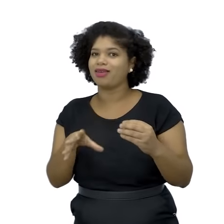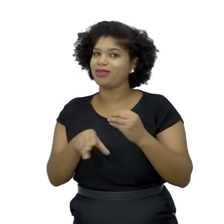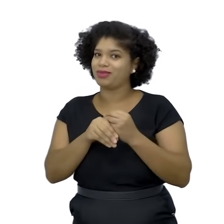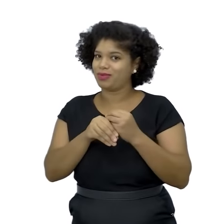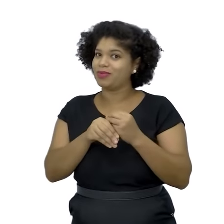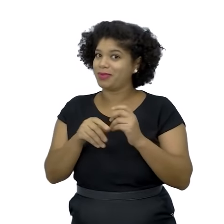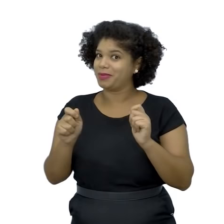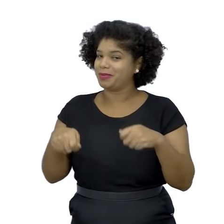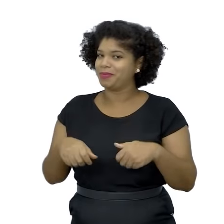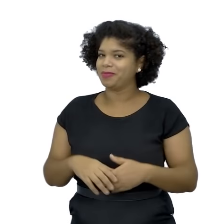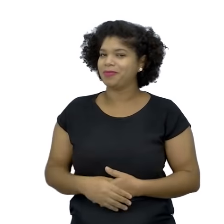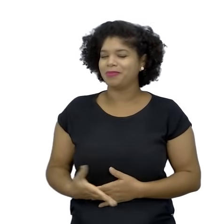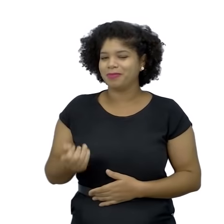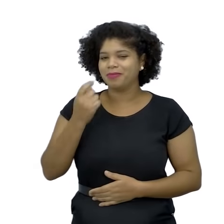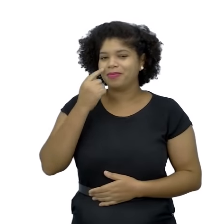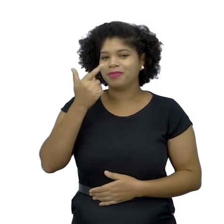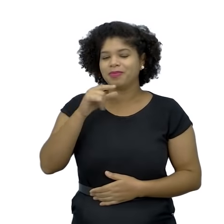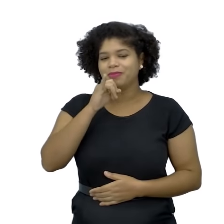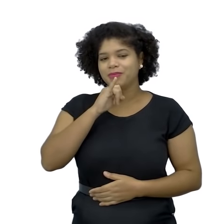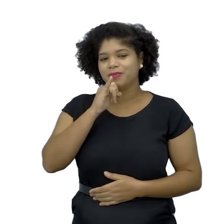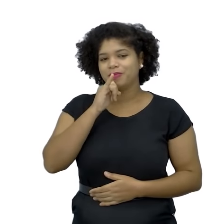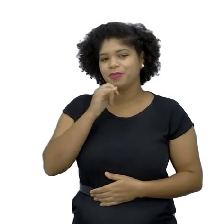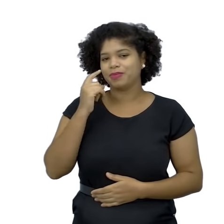outros exemplos.